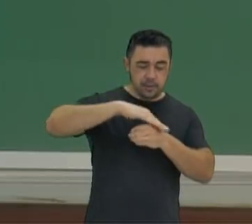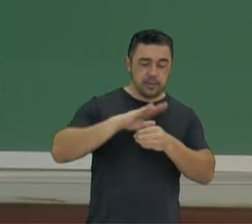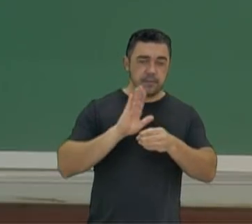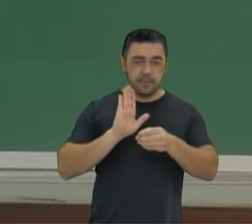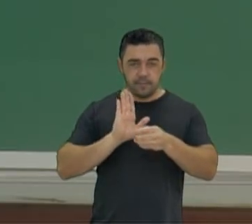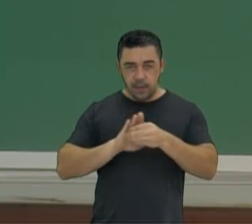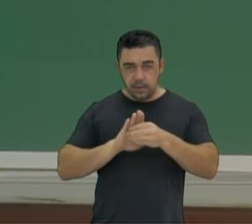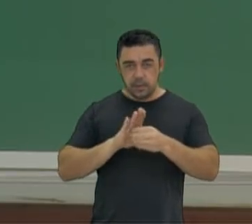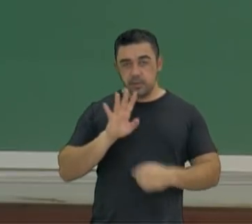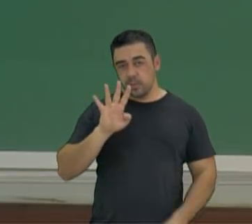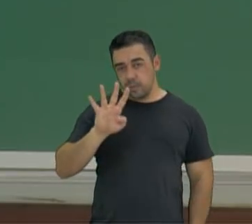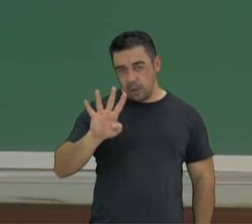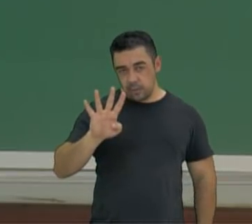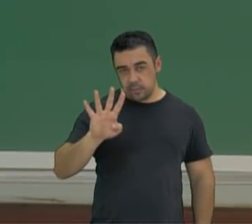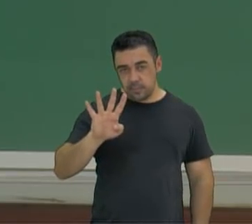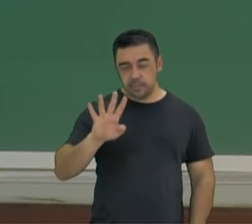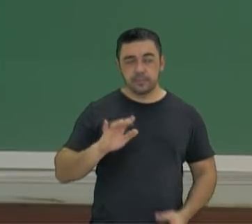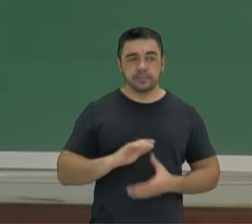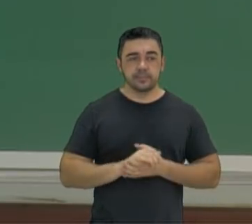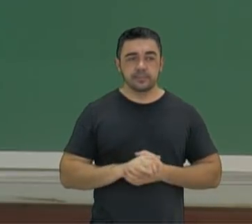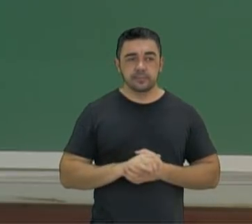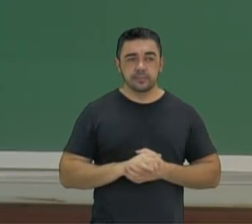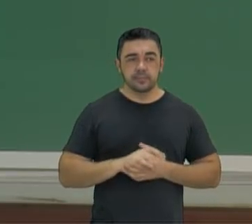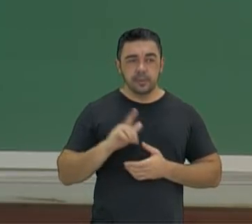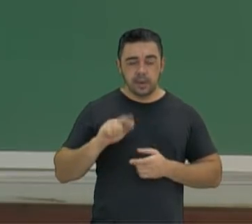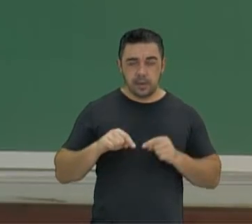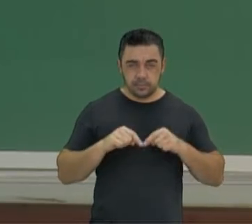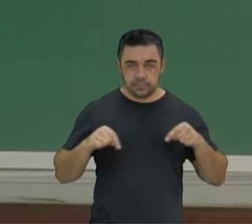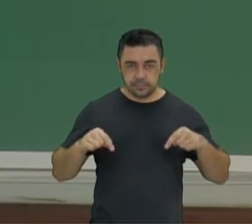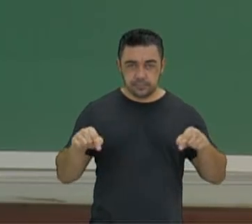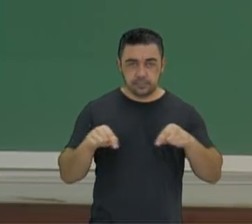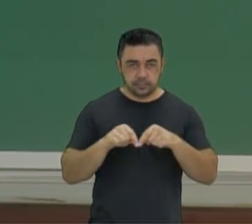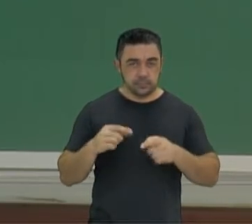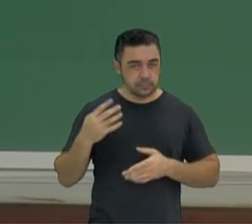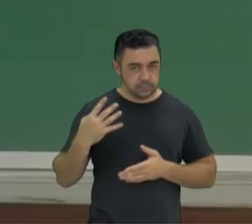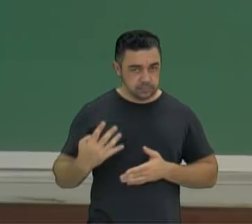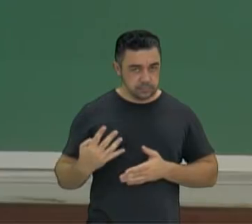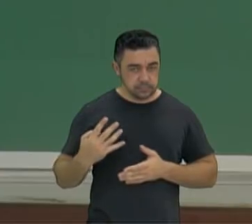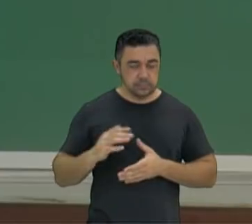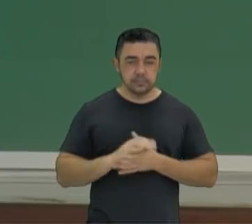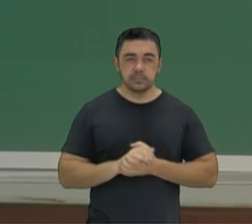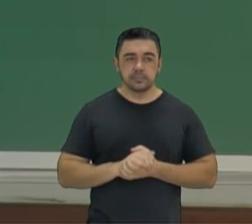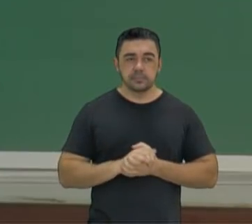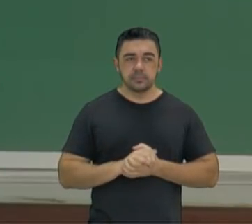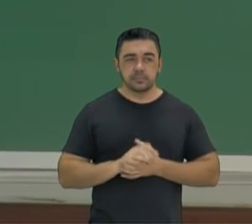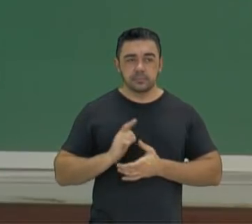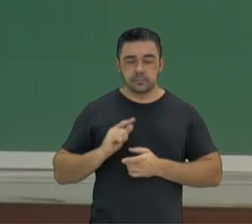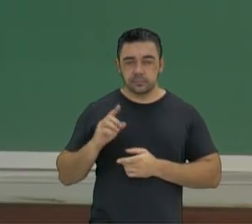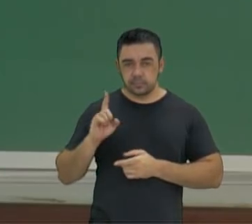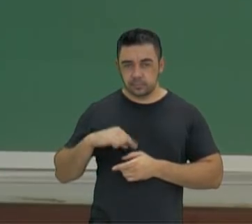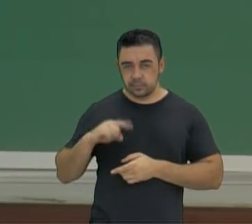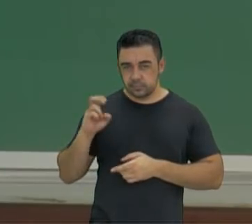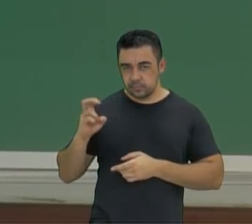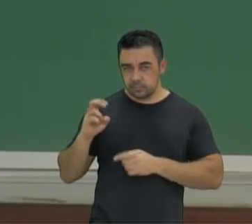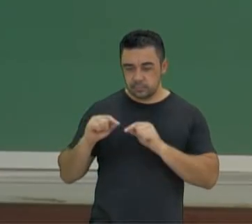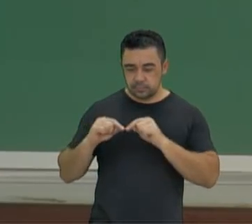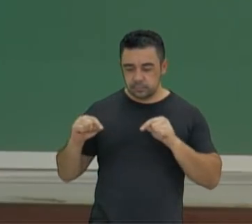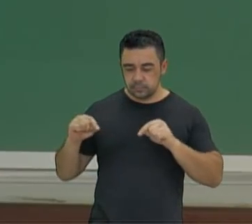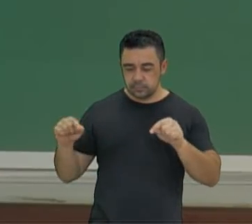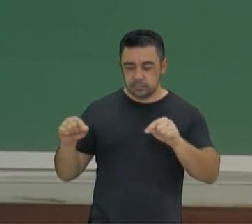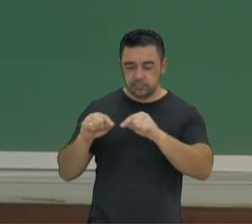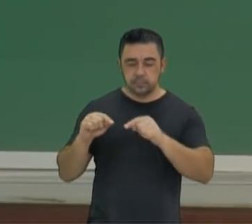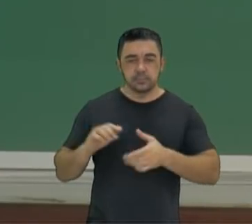4. Pirâmide de base quadrangular, um quadrado. Pirâmide de base pentagonal, a base é